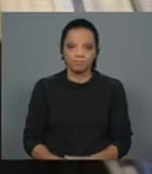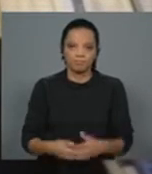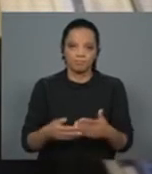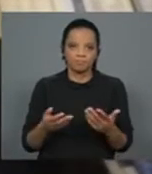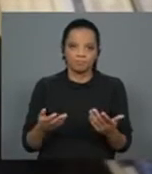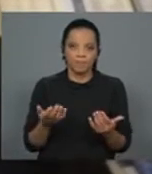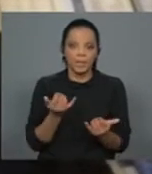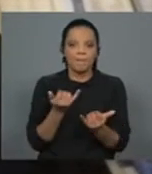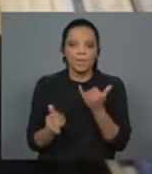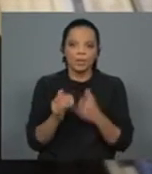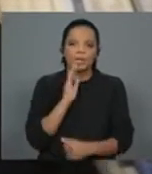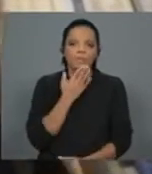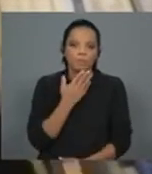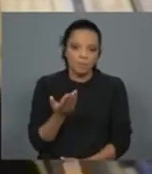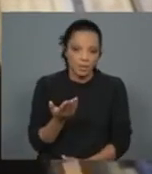depende